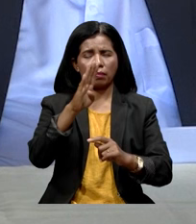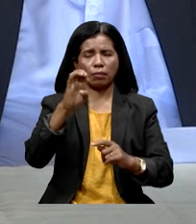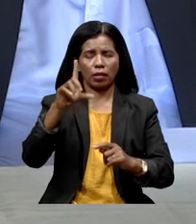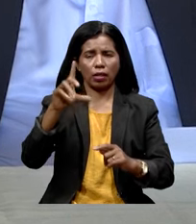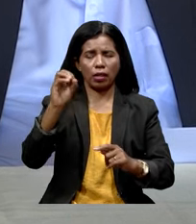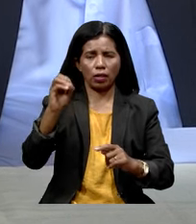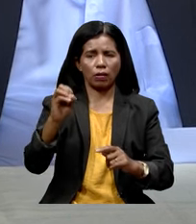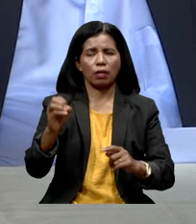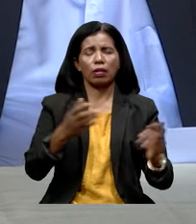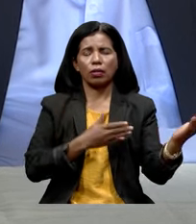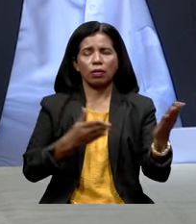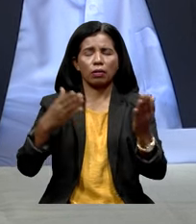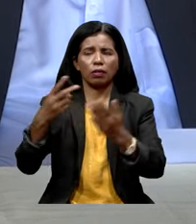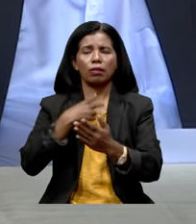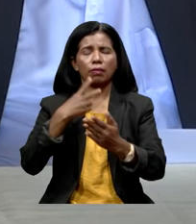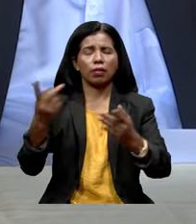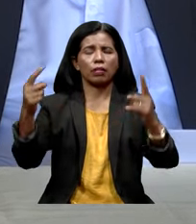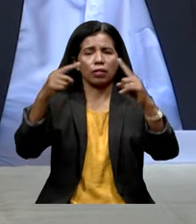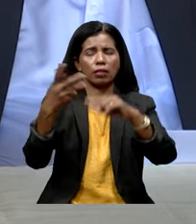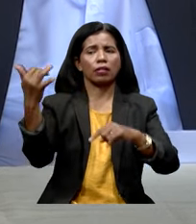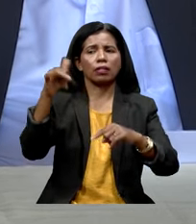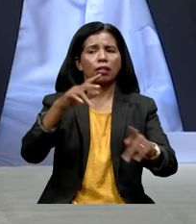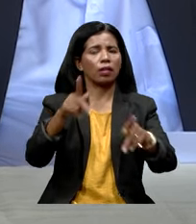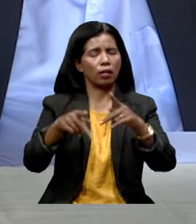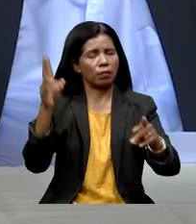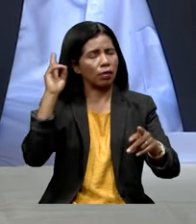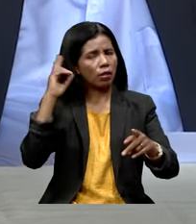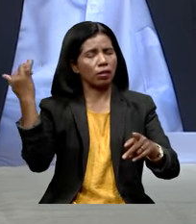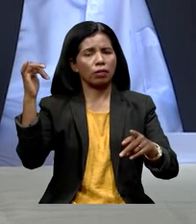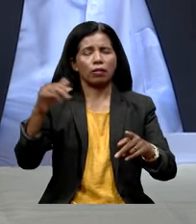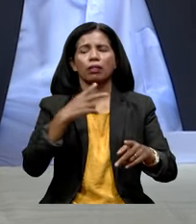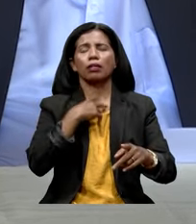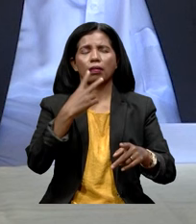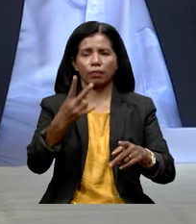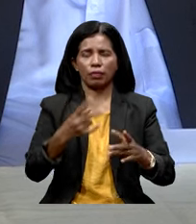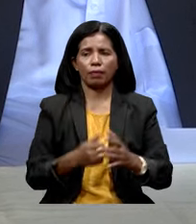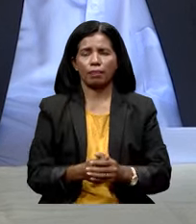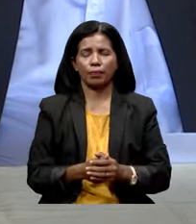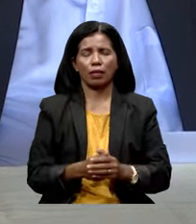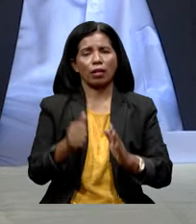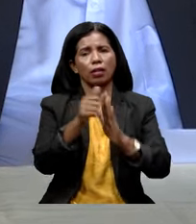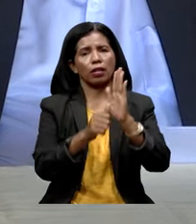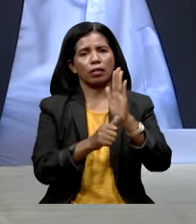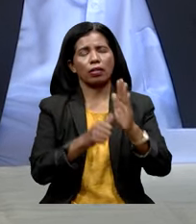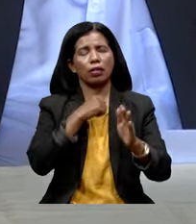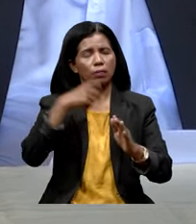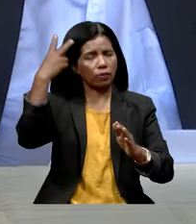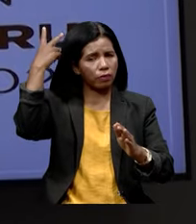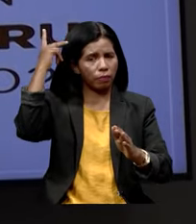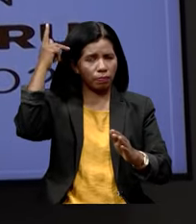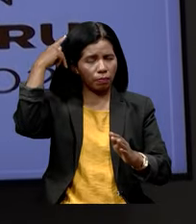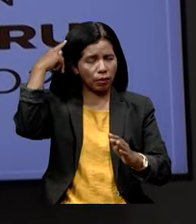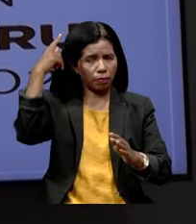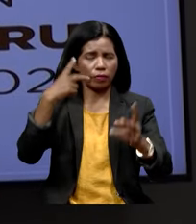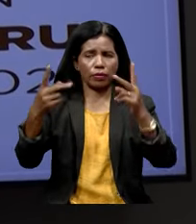fali, lian, Bacira Nebe é uma larona chernelia. Tu irazenda Santo Padre Francisco se visita Timor-Leste,